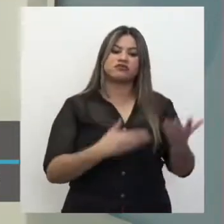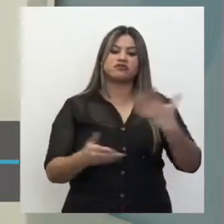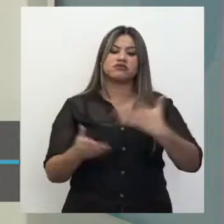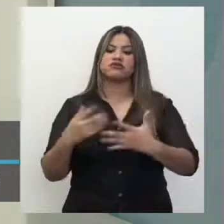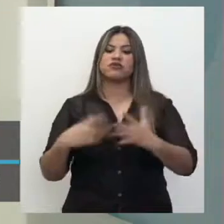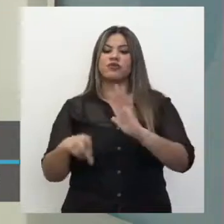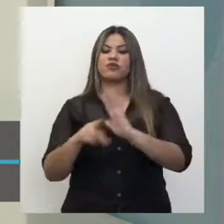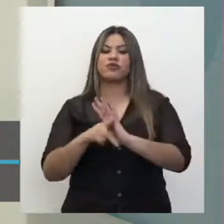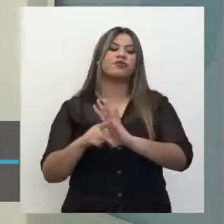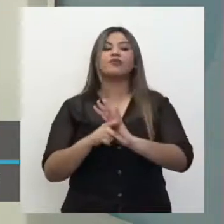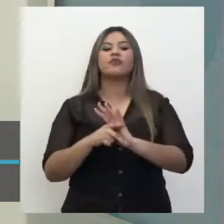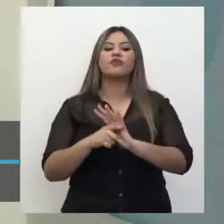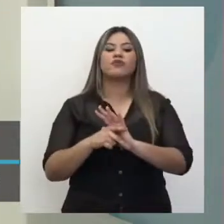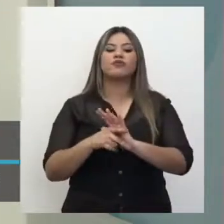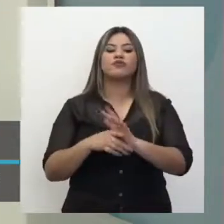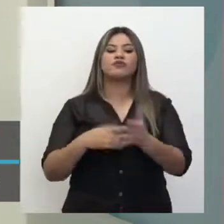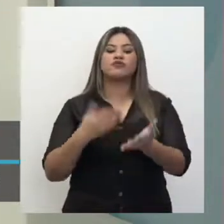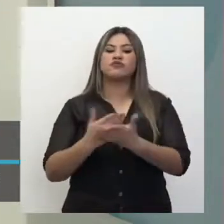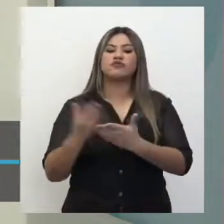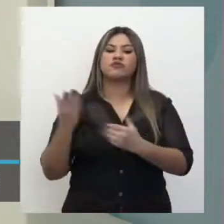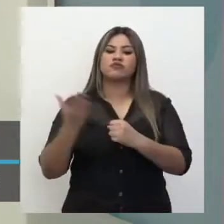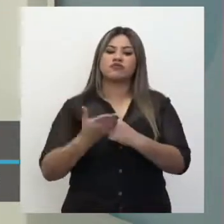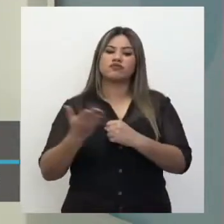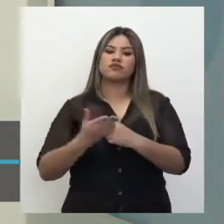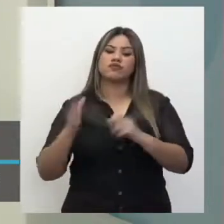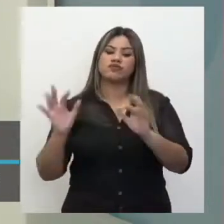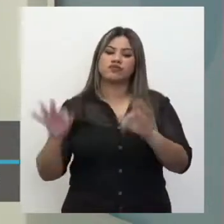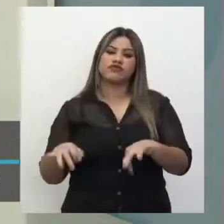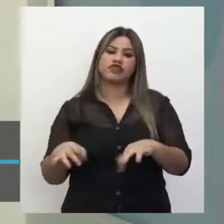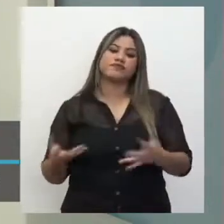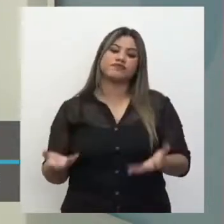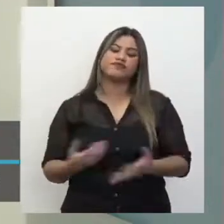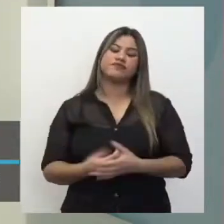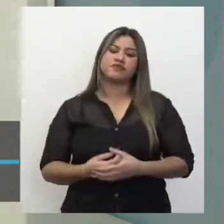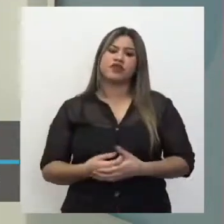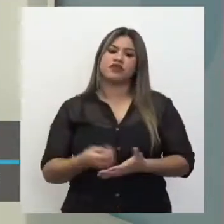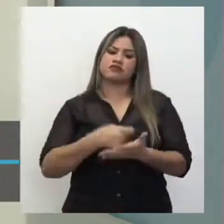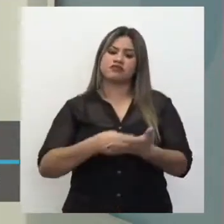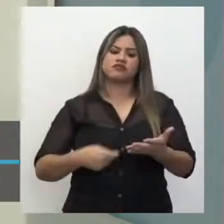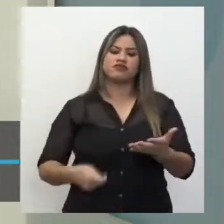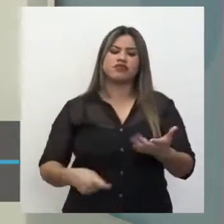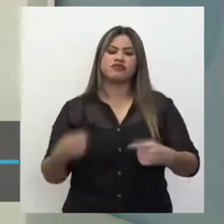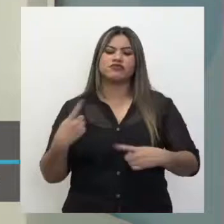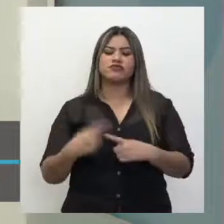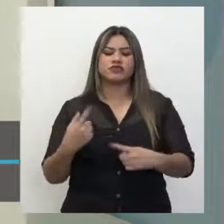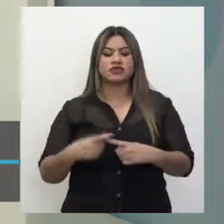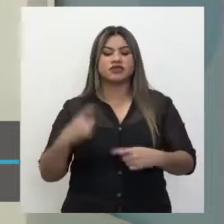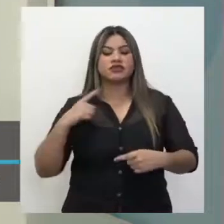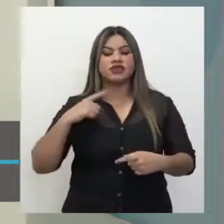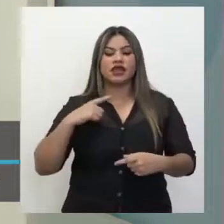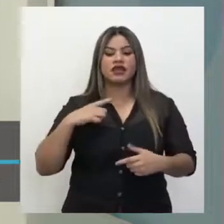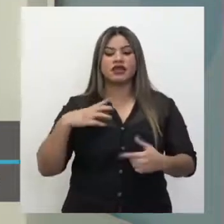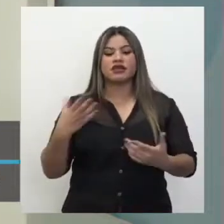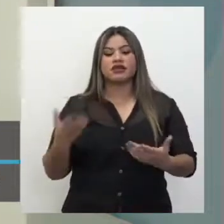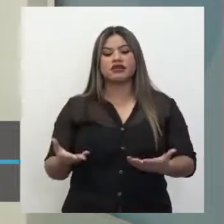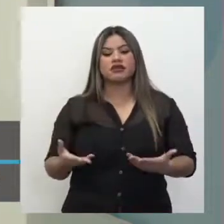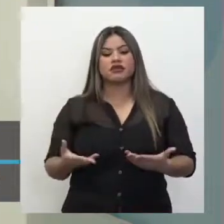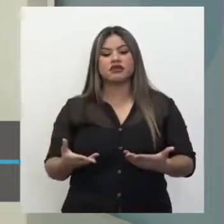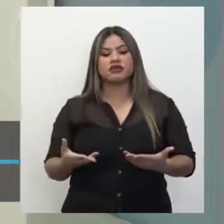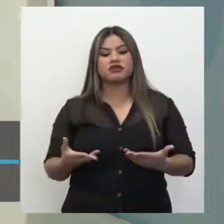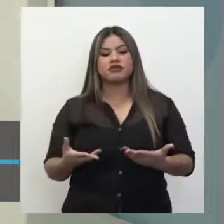em enredos com começo, meio e fim. Então, por que alguém escreve um conto? É claro, a gente tem uma questão aí de